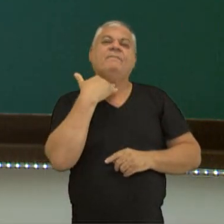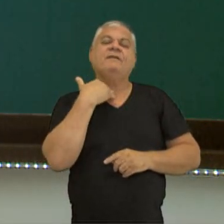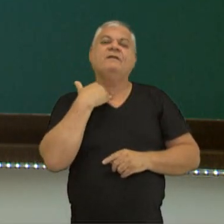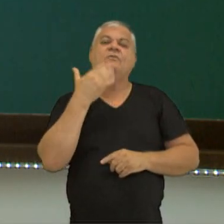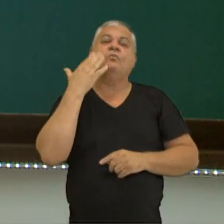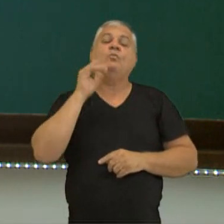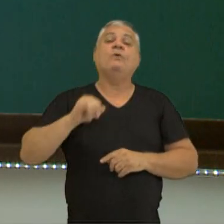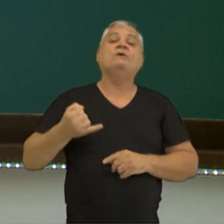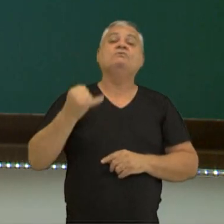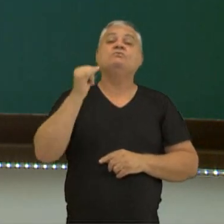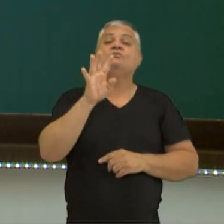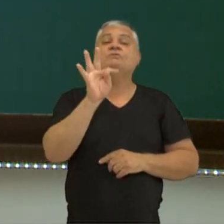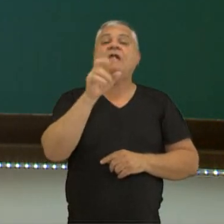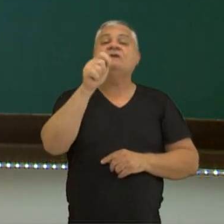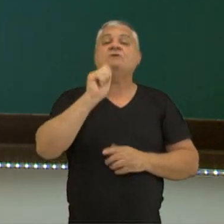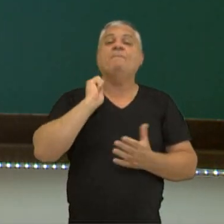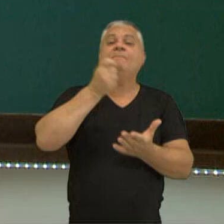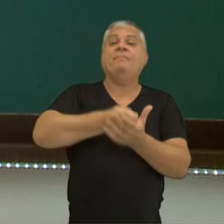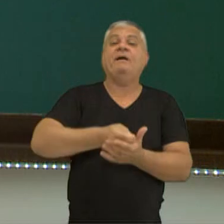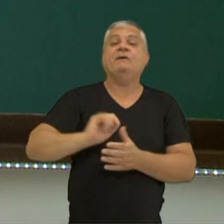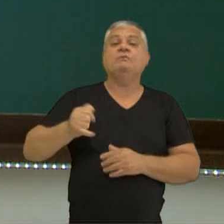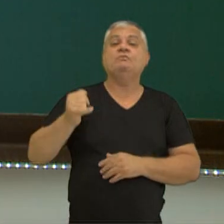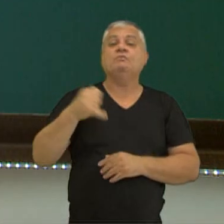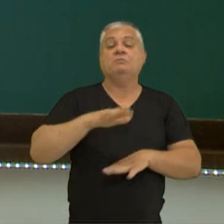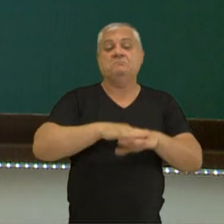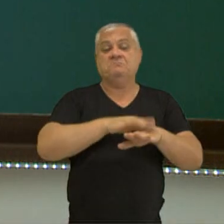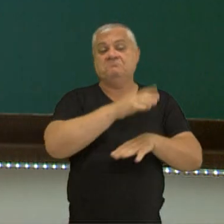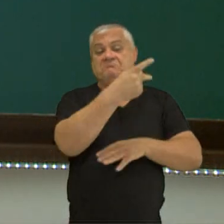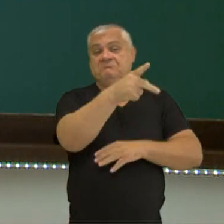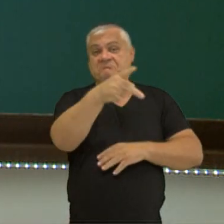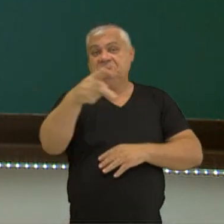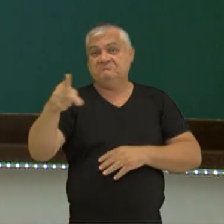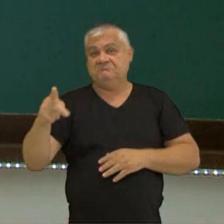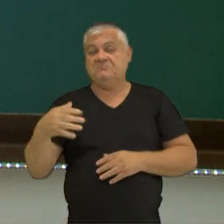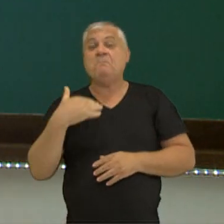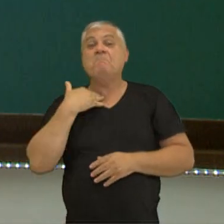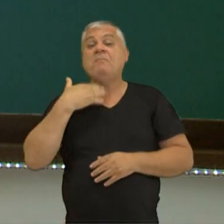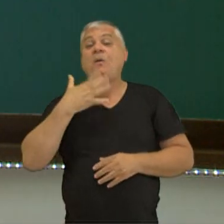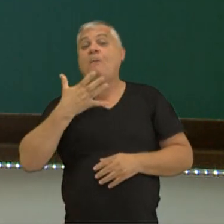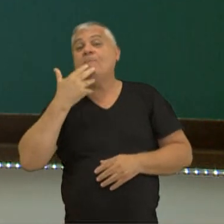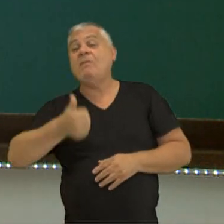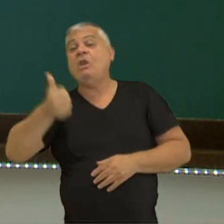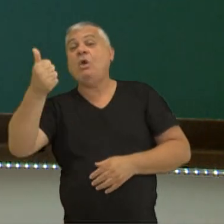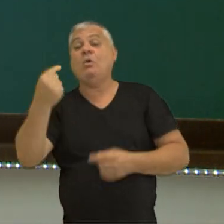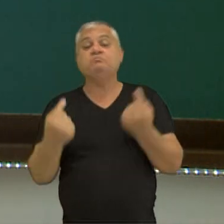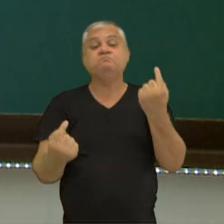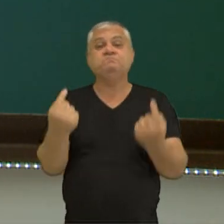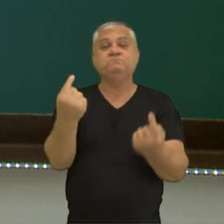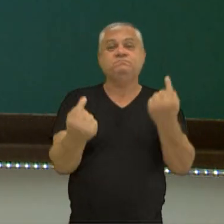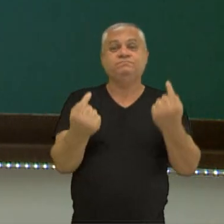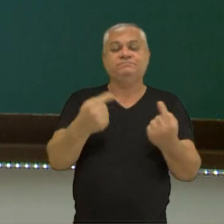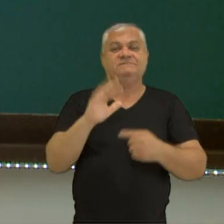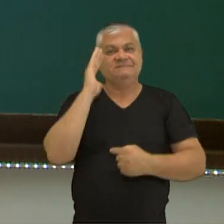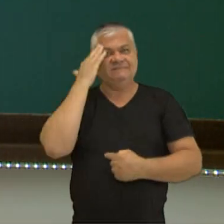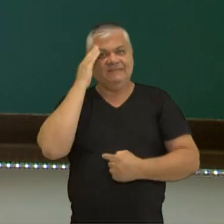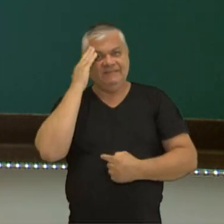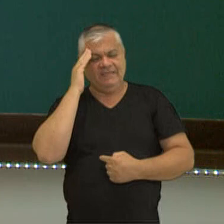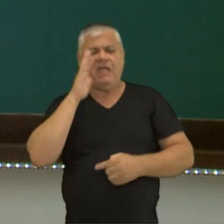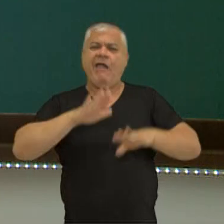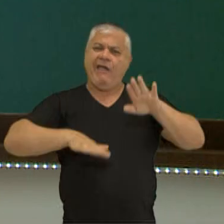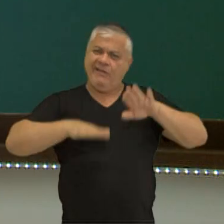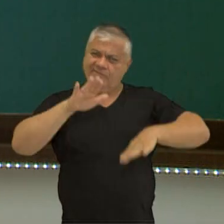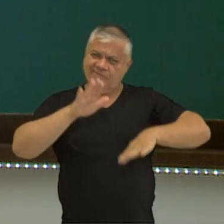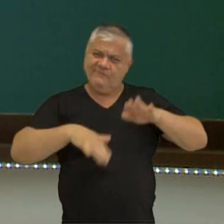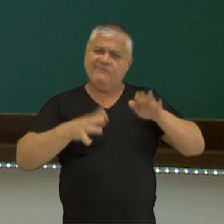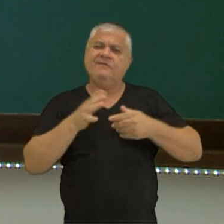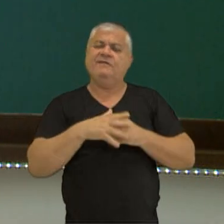que ela quer pagar, por isso daí tem que verificar qual banco está pagando melhor para a gente entender. Normalmente